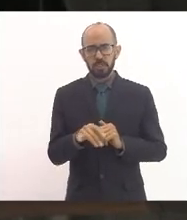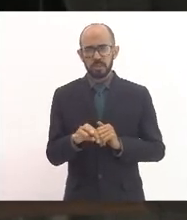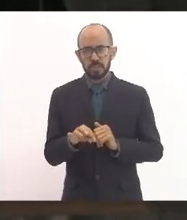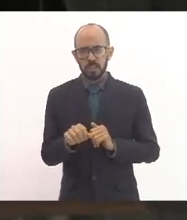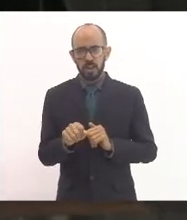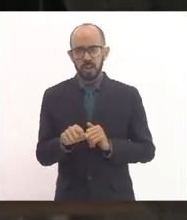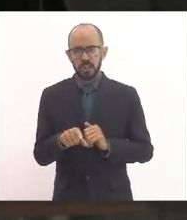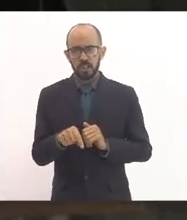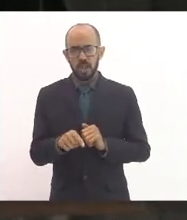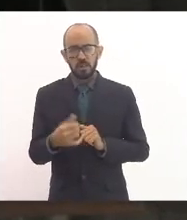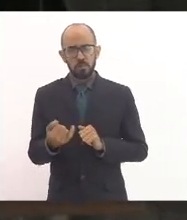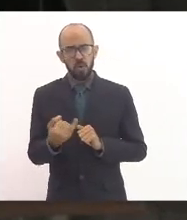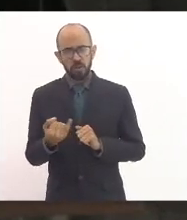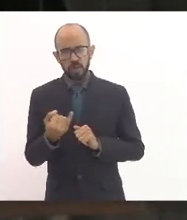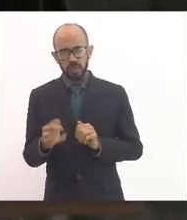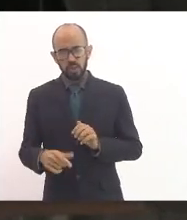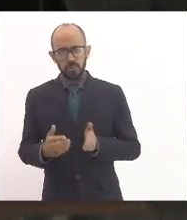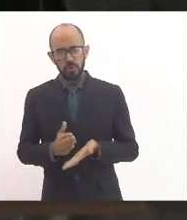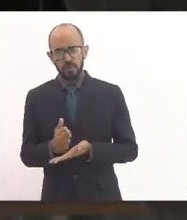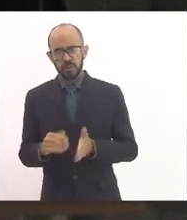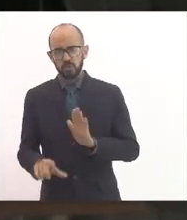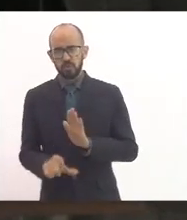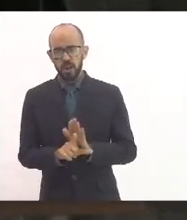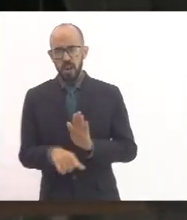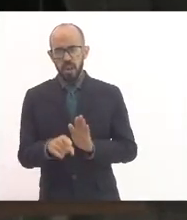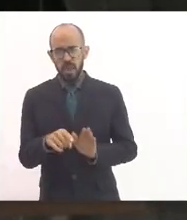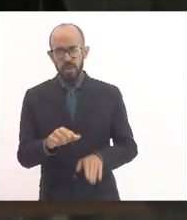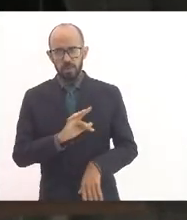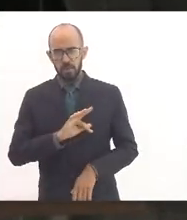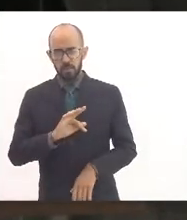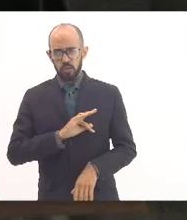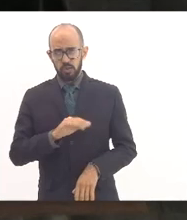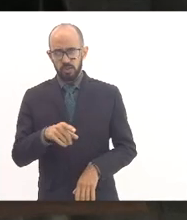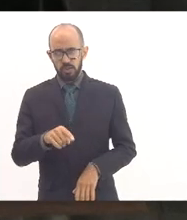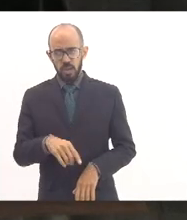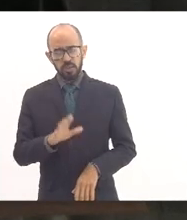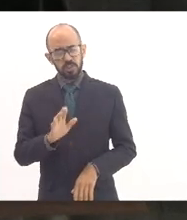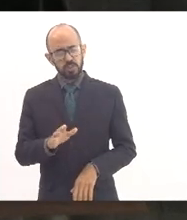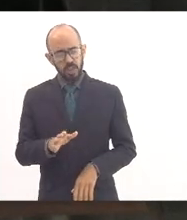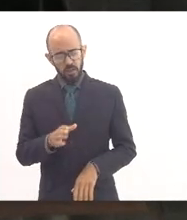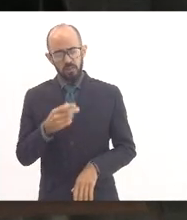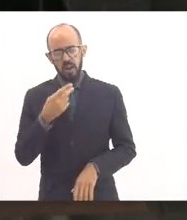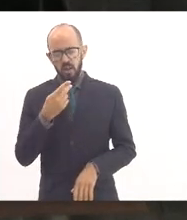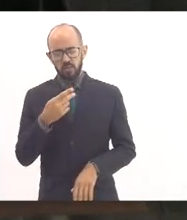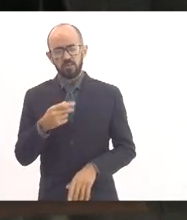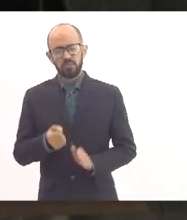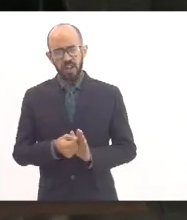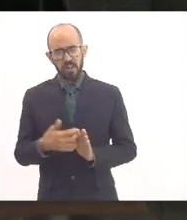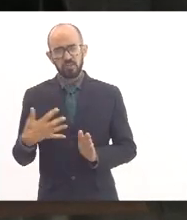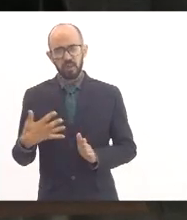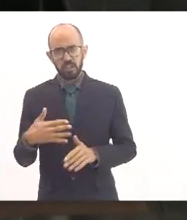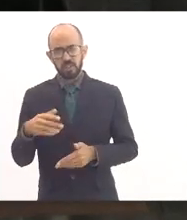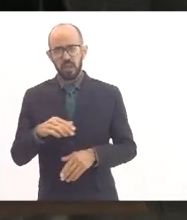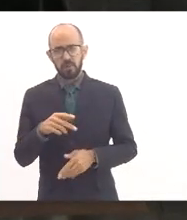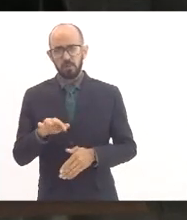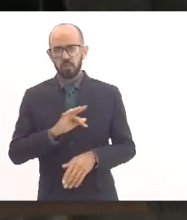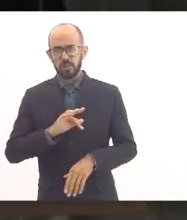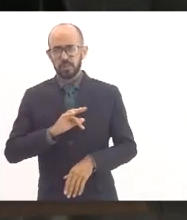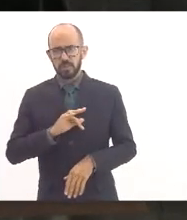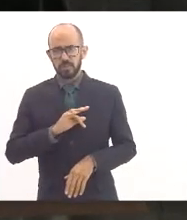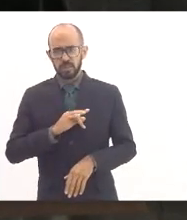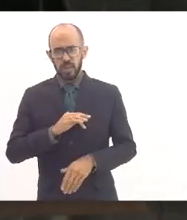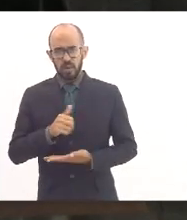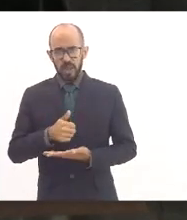para nossa instituição e isso é muito importante com a ressalva já foi falado aqui várias vezes que os policiais da base não